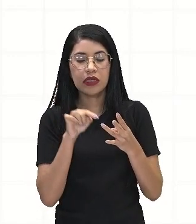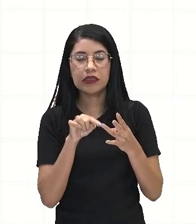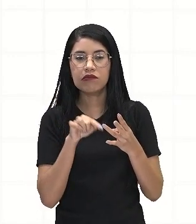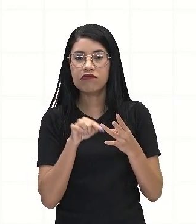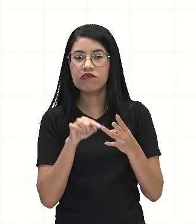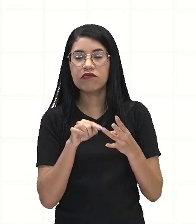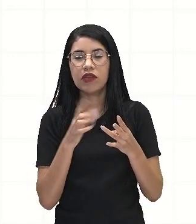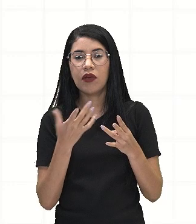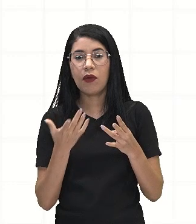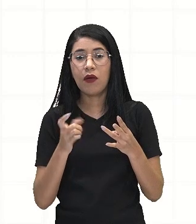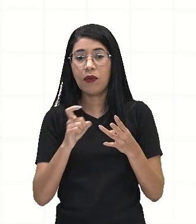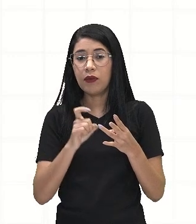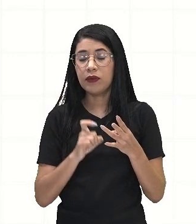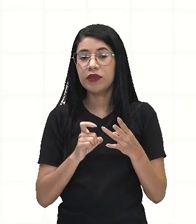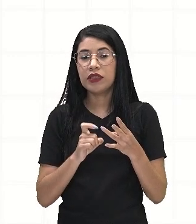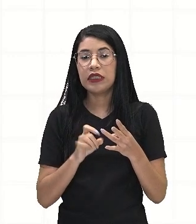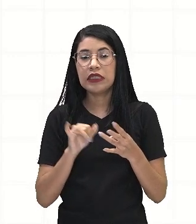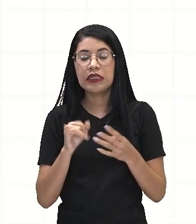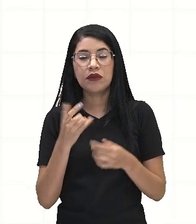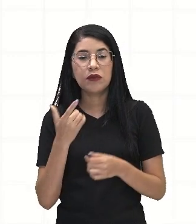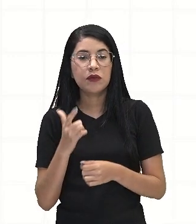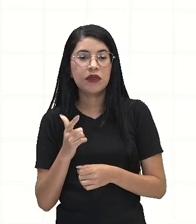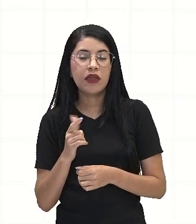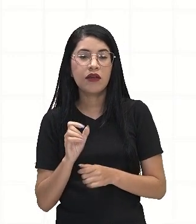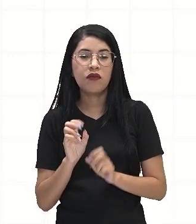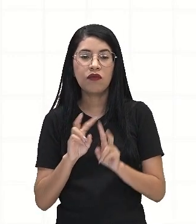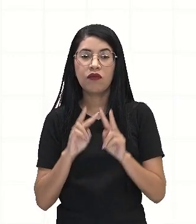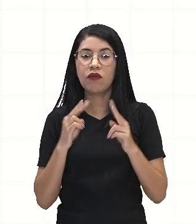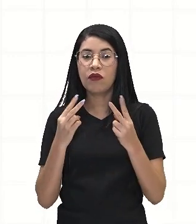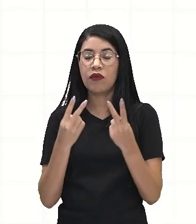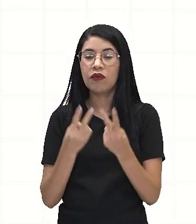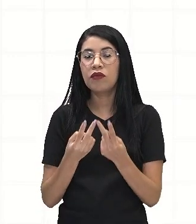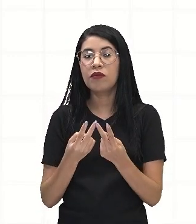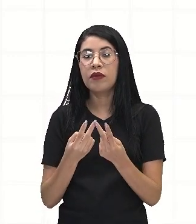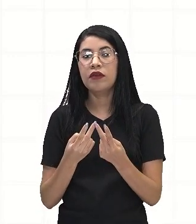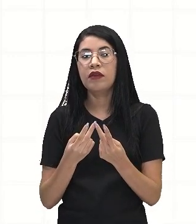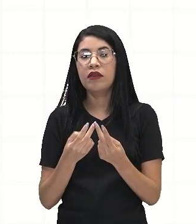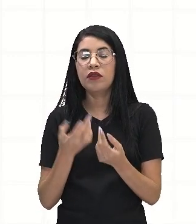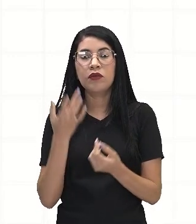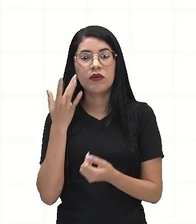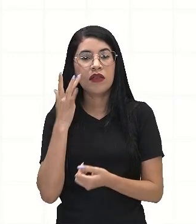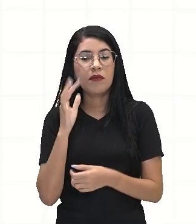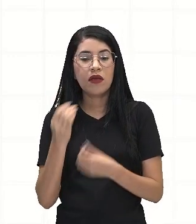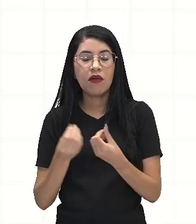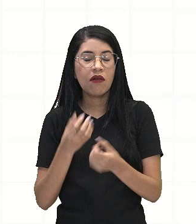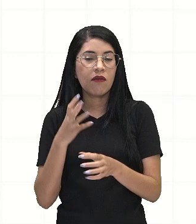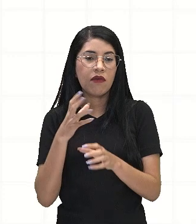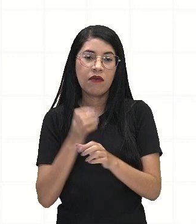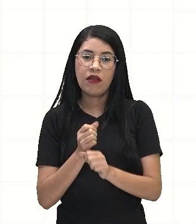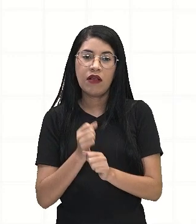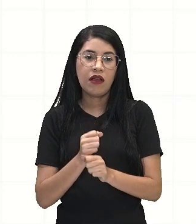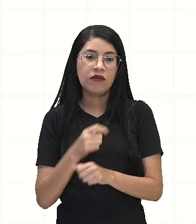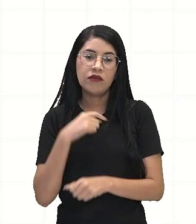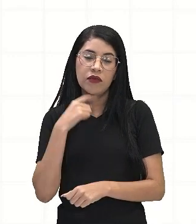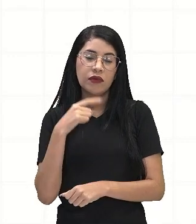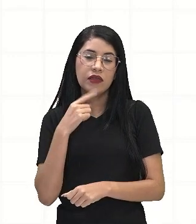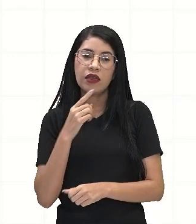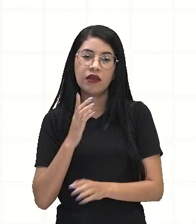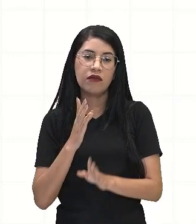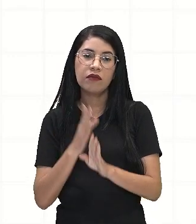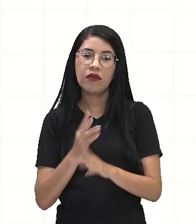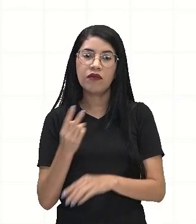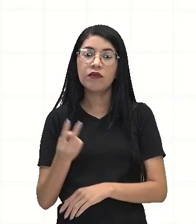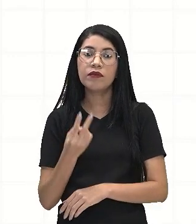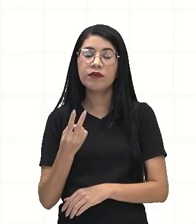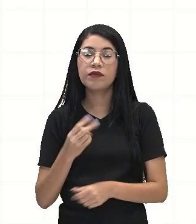né? Se ele não tivesse me dado qual é esse volume aqui, eu não conseguiria saber qual é essa medida de X.